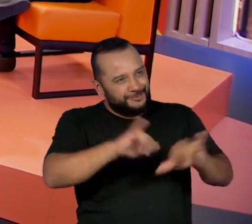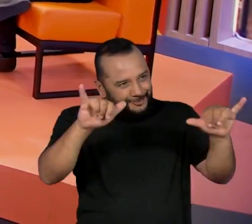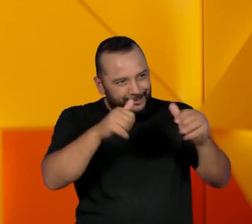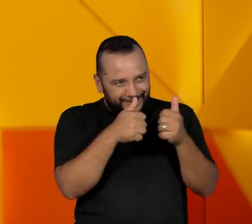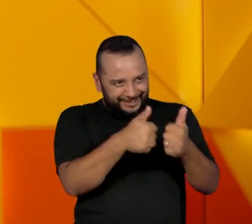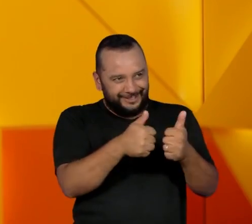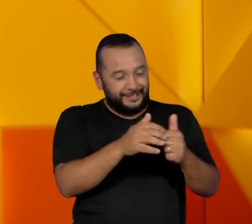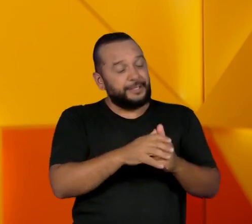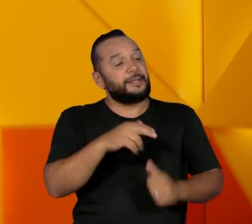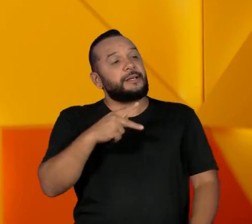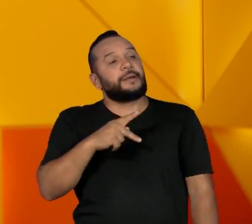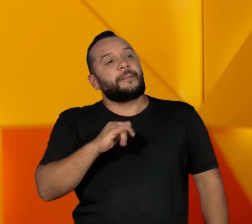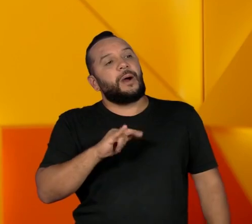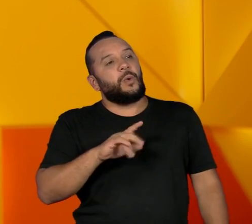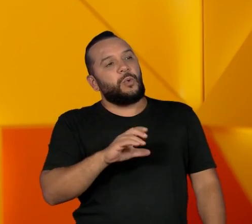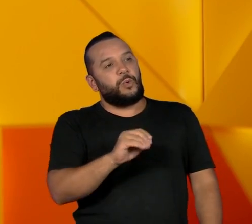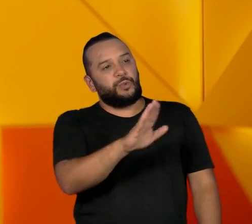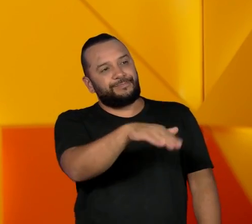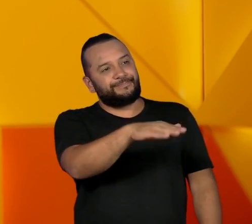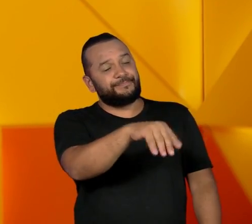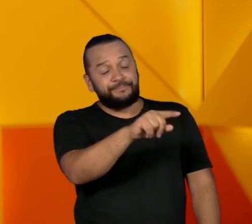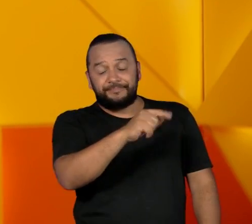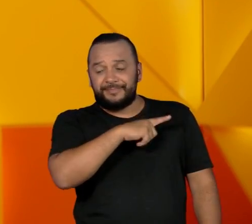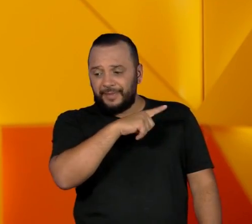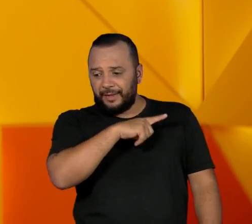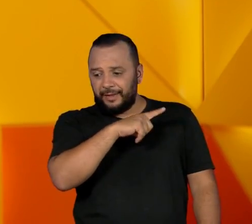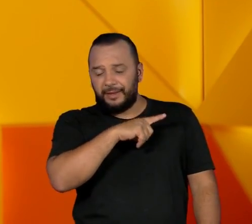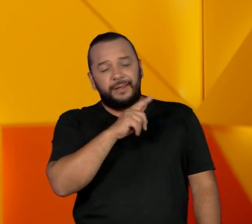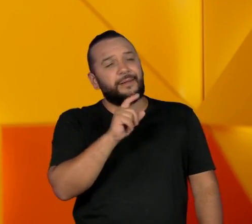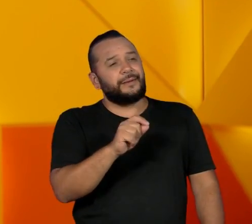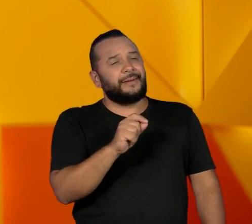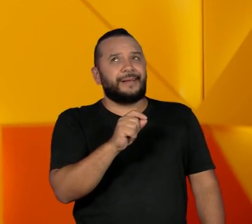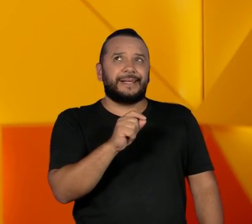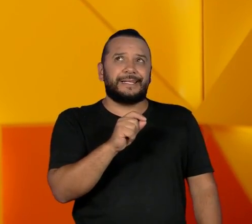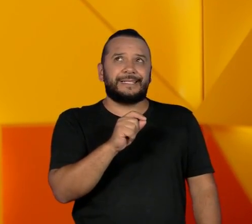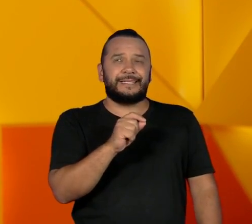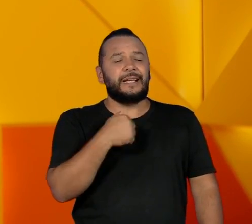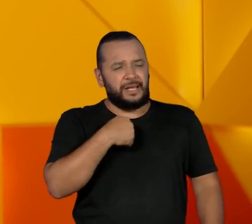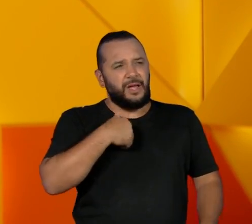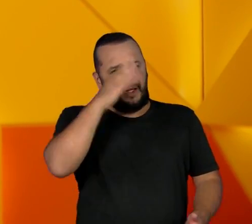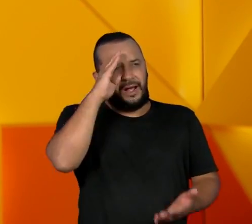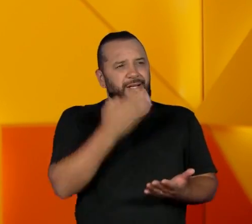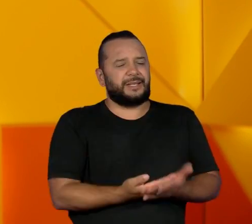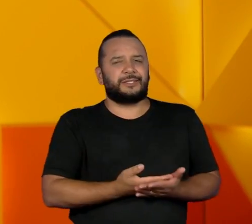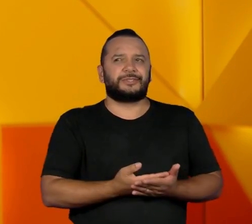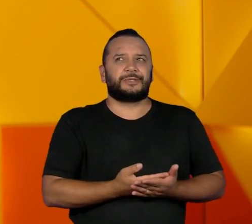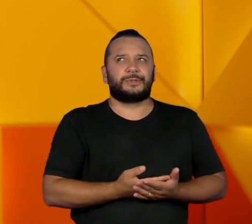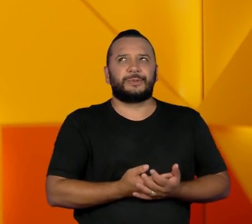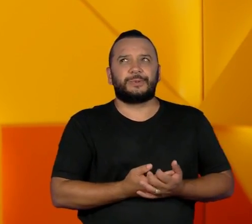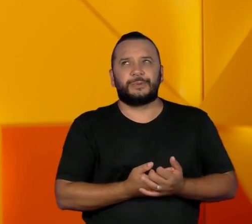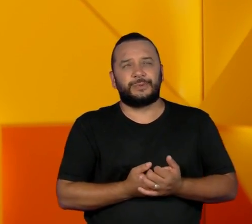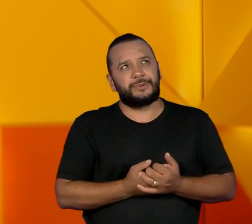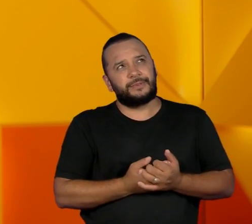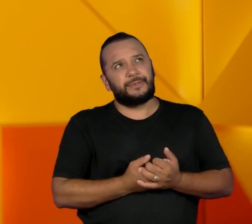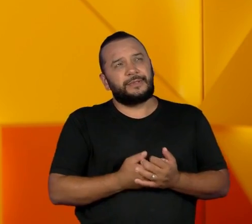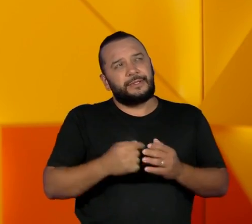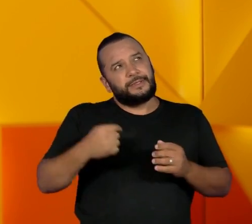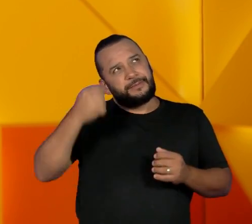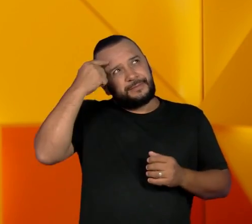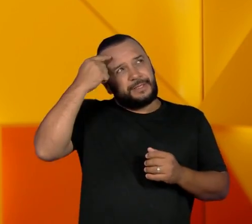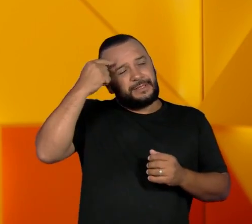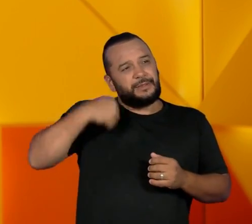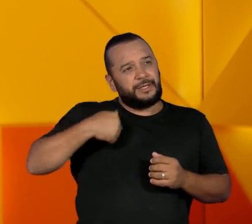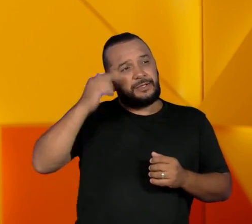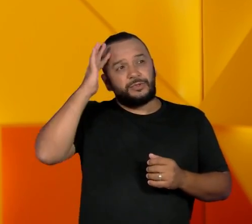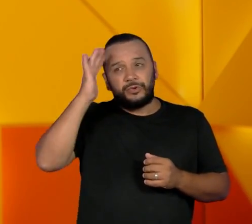bom. Ô Paulo, existe um limiar muito, eu acredito que muito sutil, quando a gente pensa no sonho, que é esse